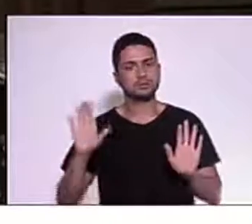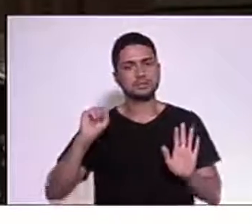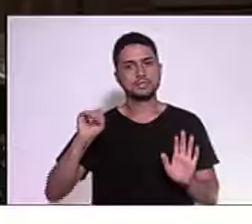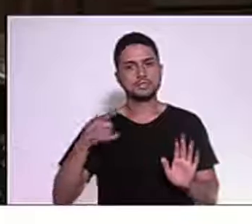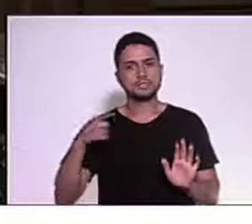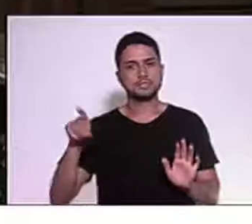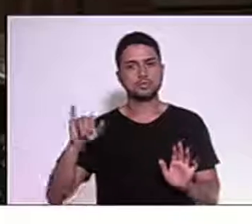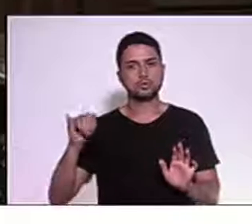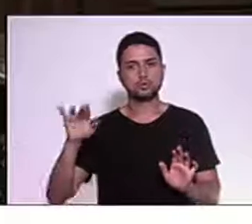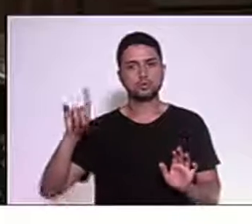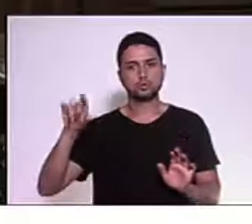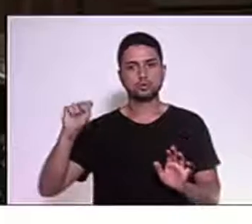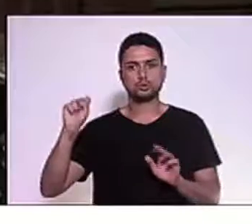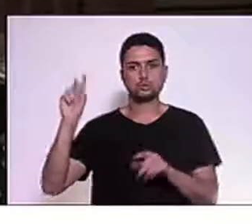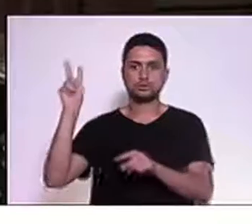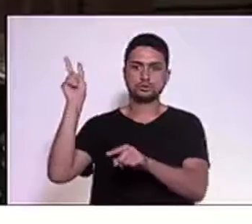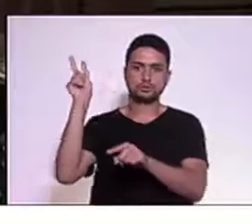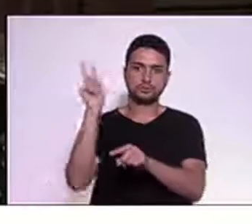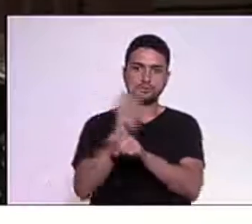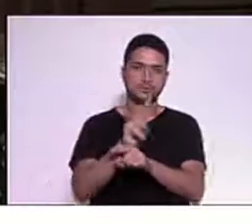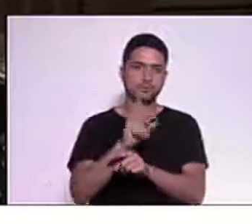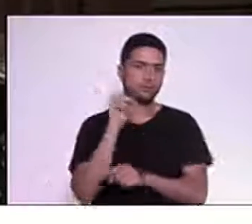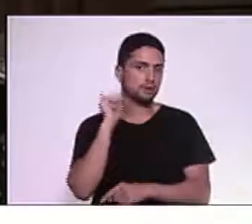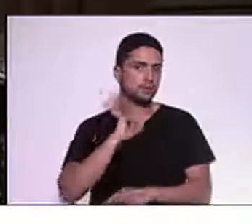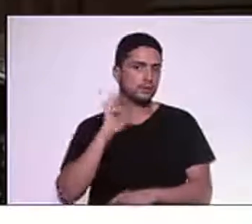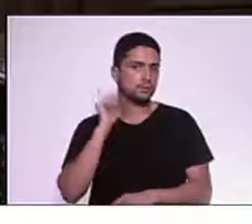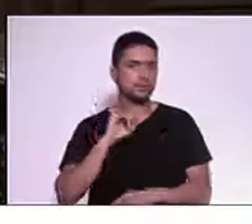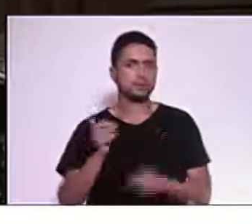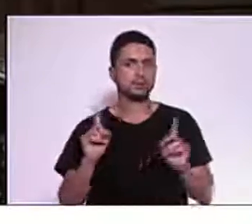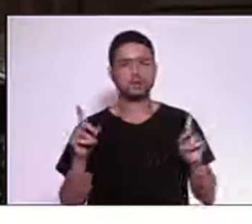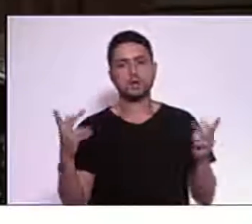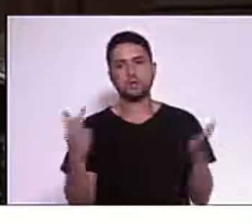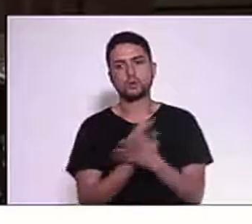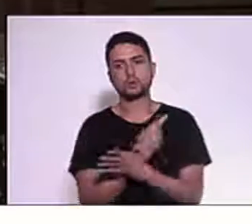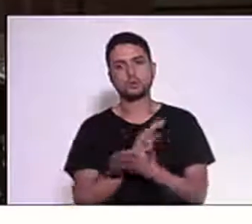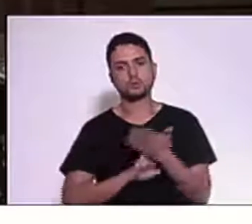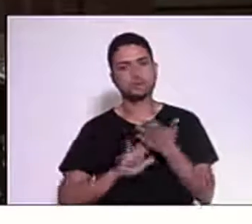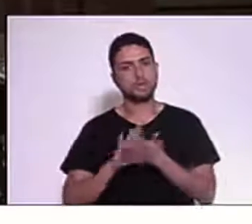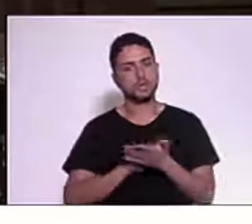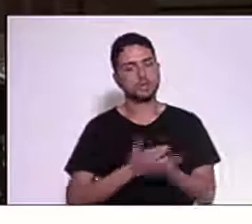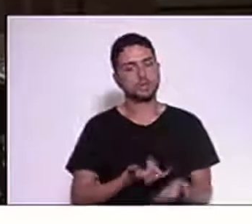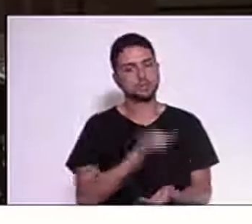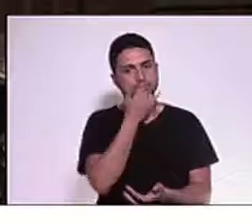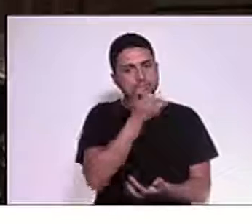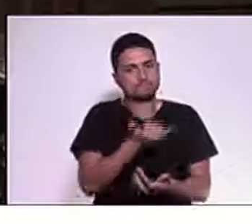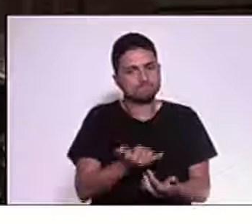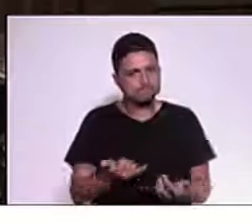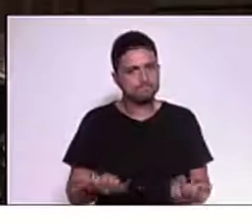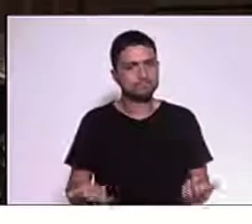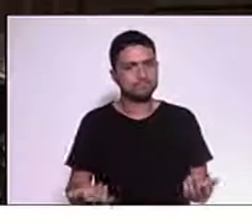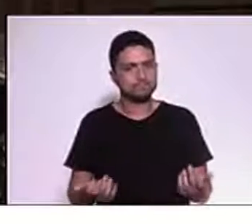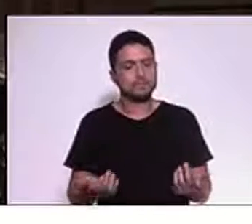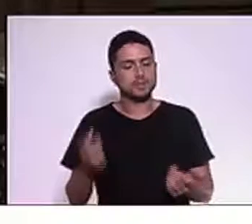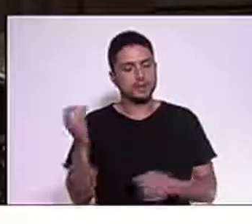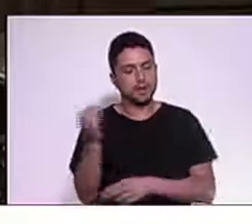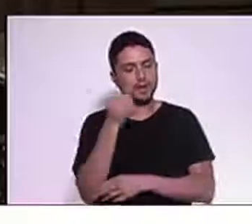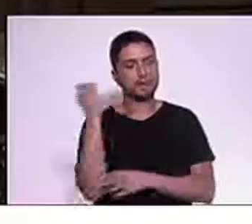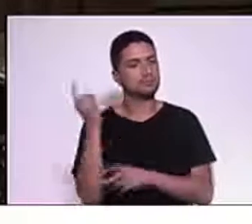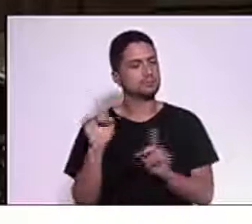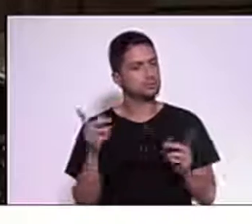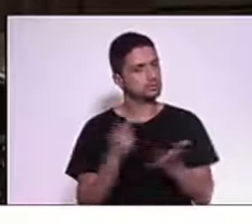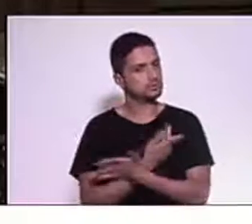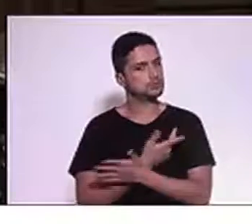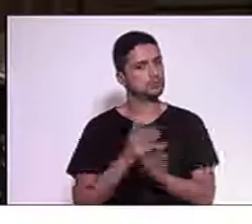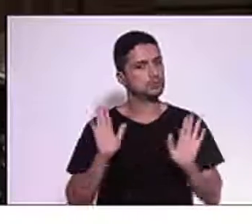Tadeu, protetor do Flamengo, não houve nenhum incidente de maior gravidade. E quando